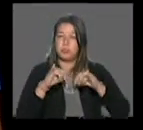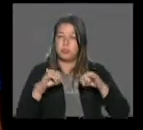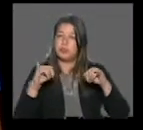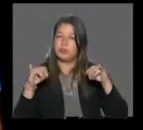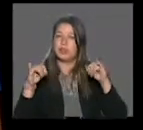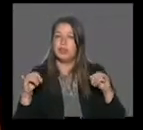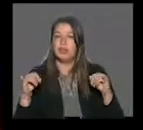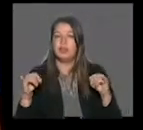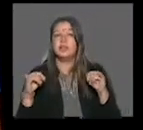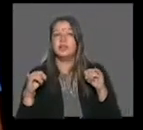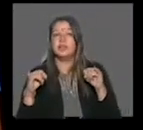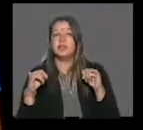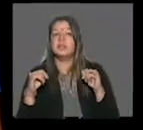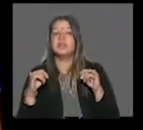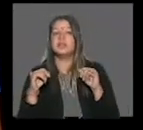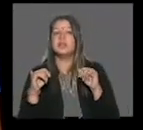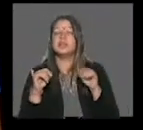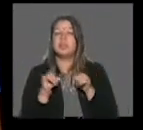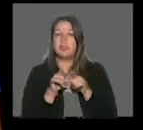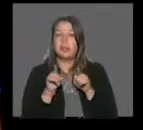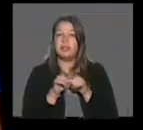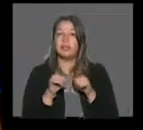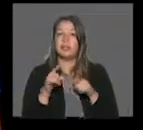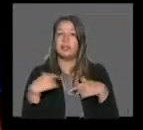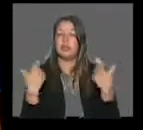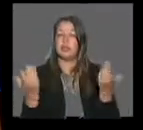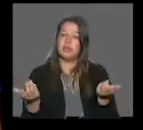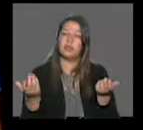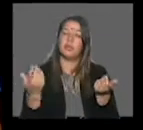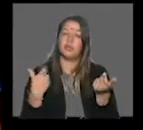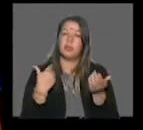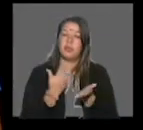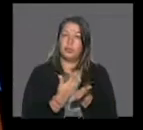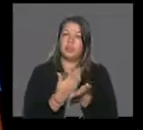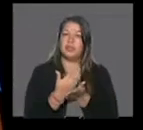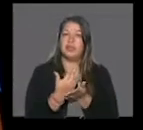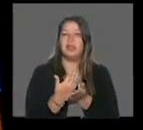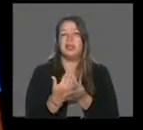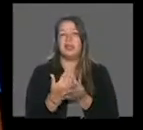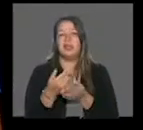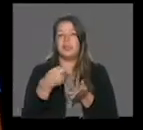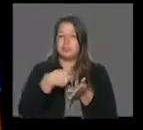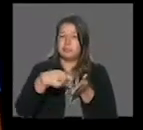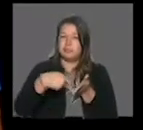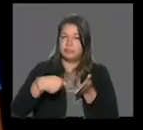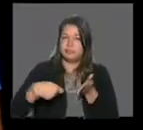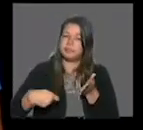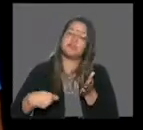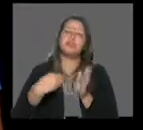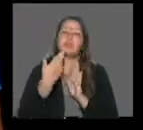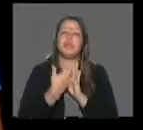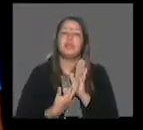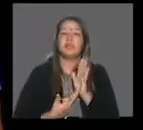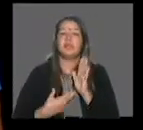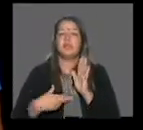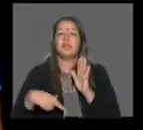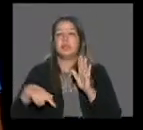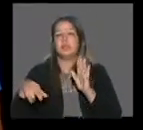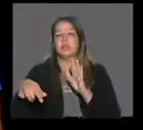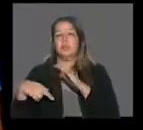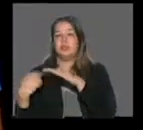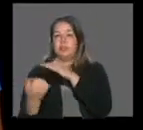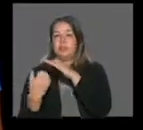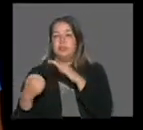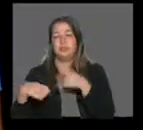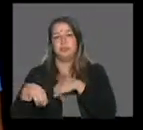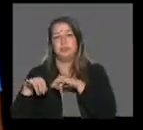com publicidade, inclusive, para estatais. Então lá eu me iniciei como roteirista na agência de